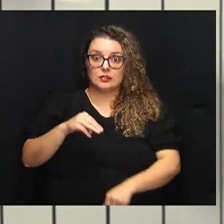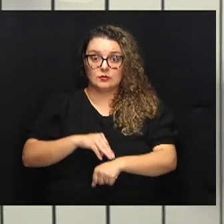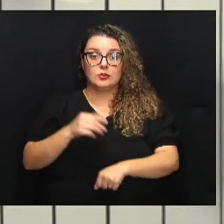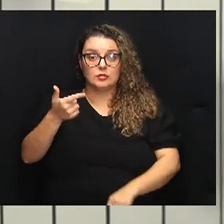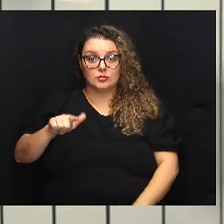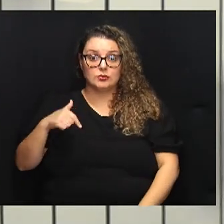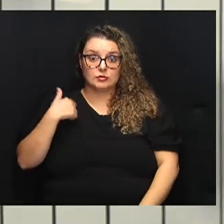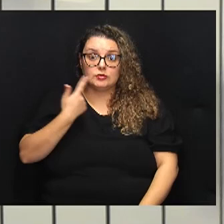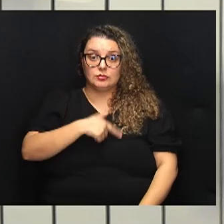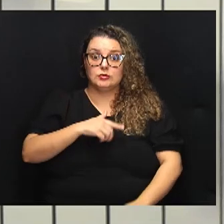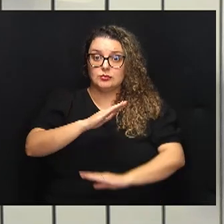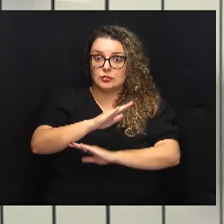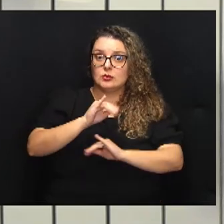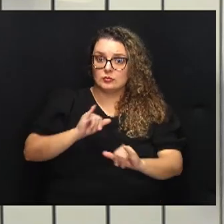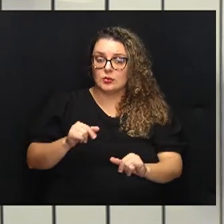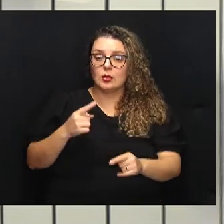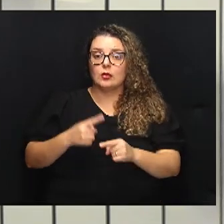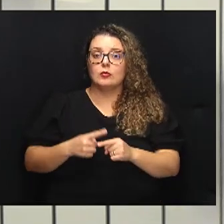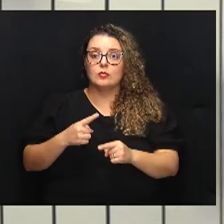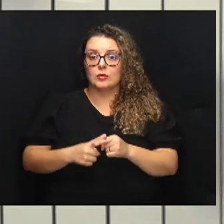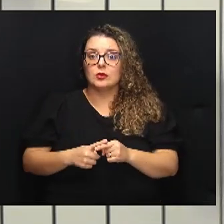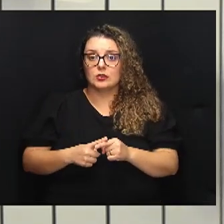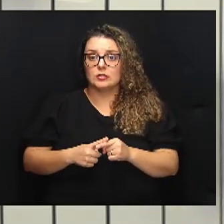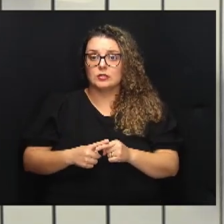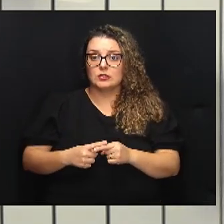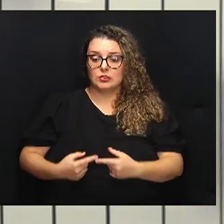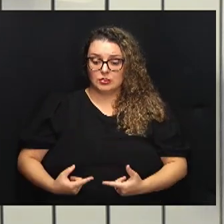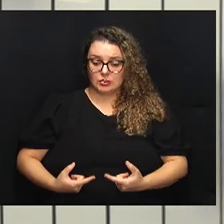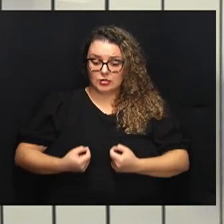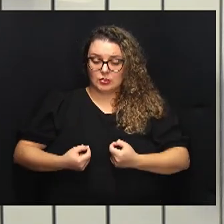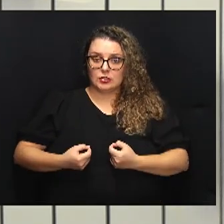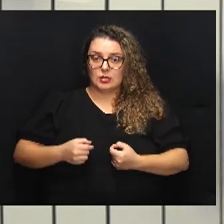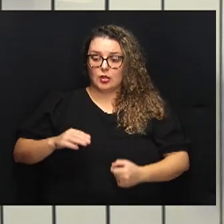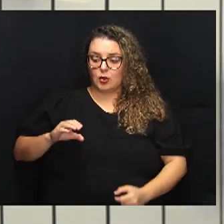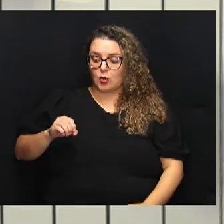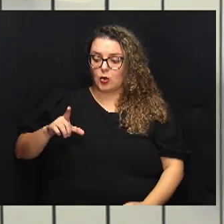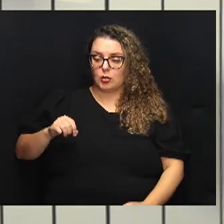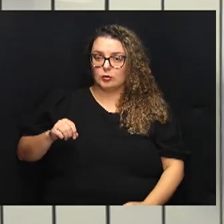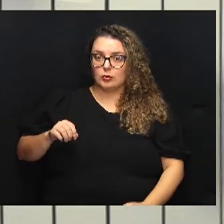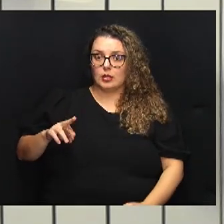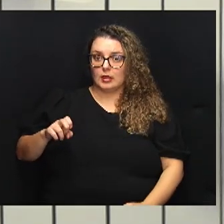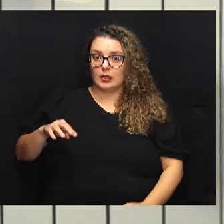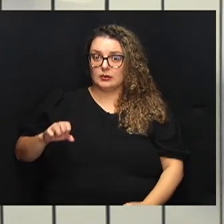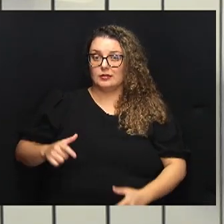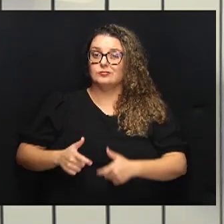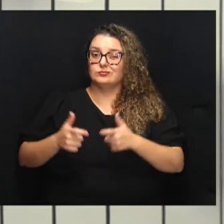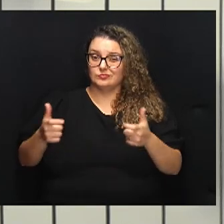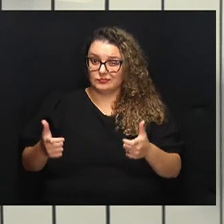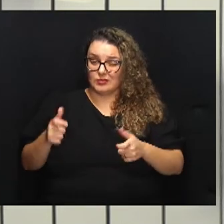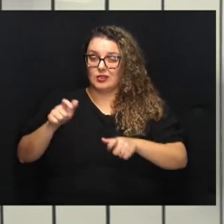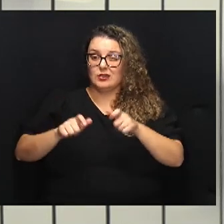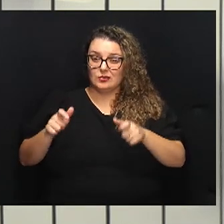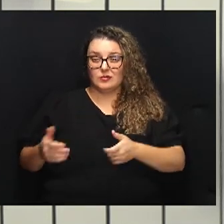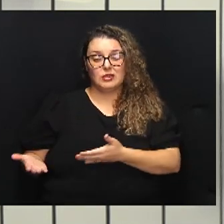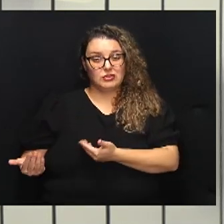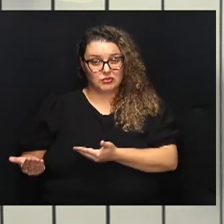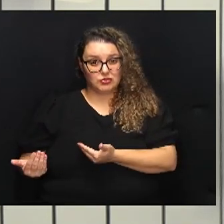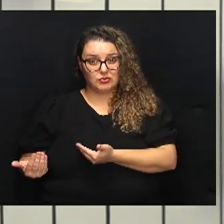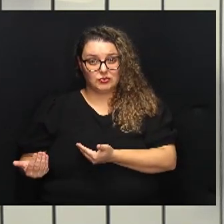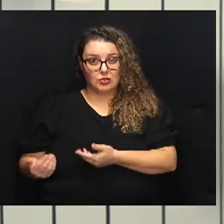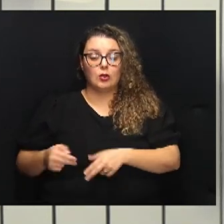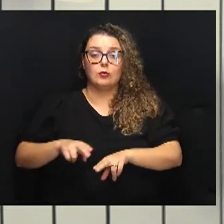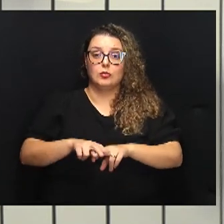aqui com o Jornal Câmara Notícia, porque os casos de câncer coloretal estão aumentando entre as pessoas mais jovens. Por